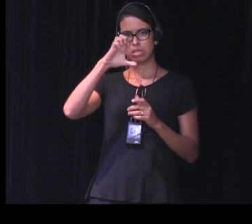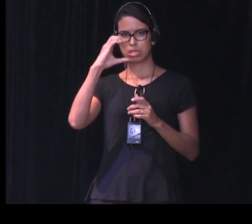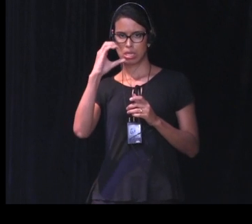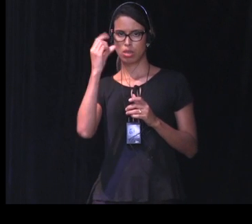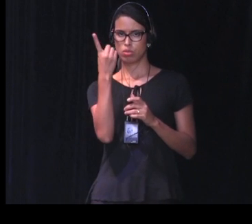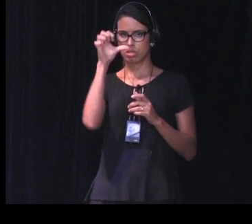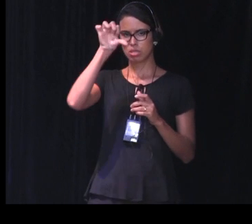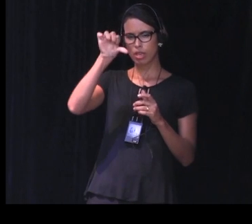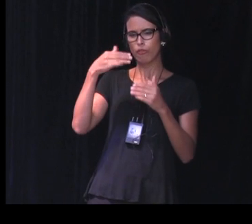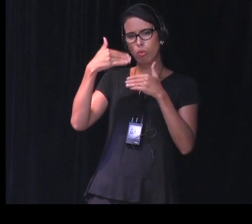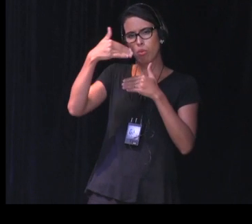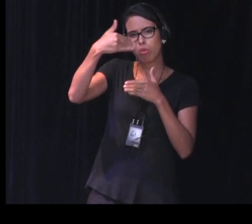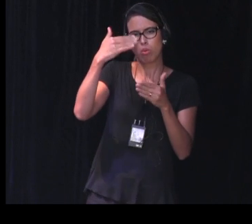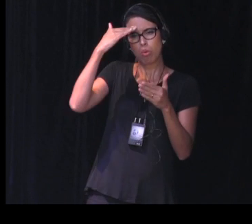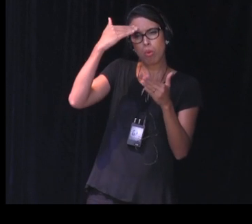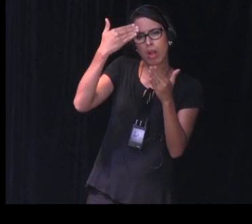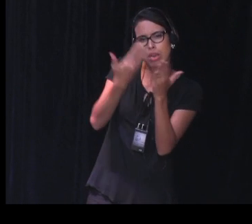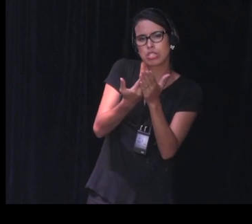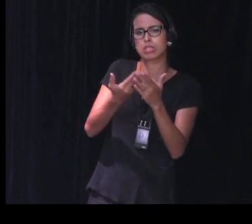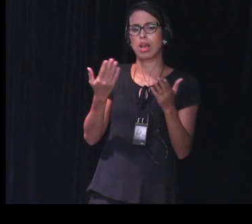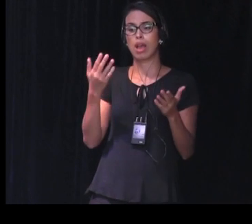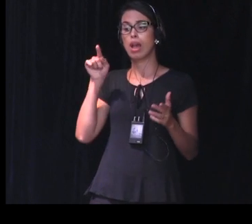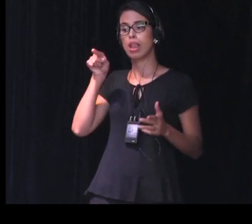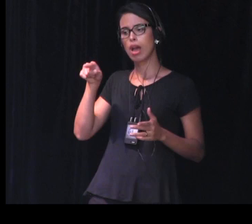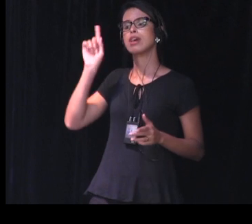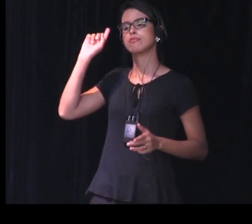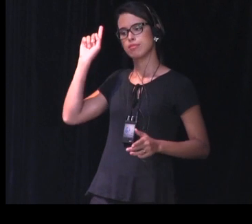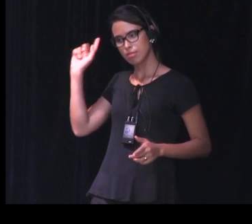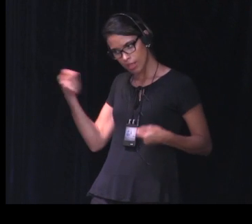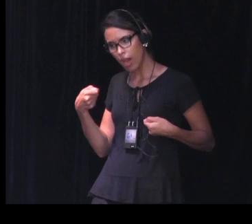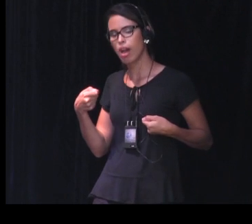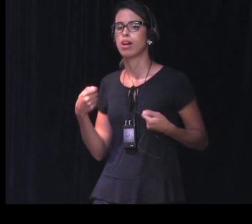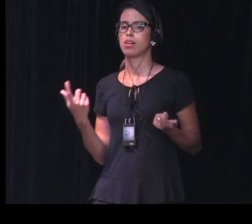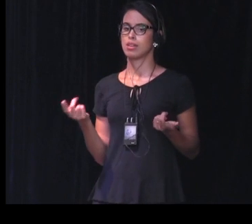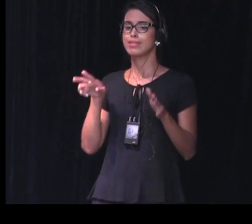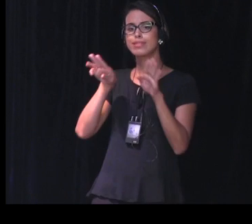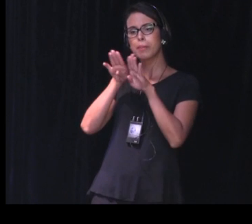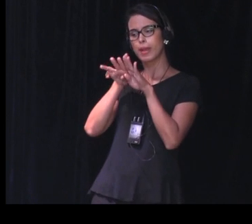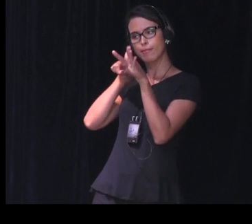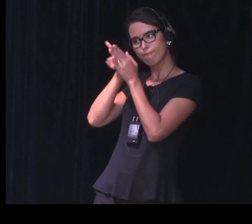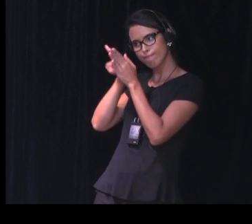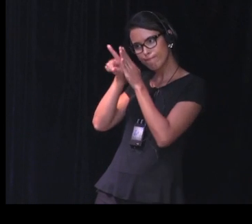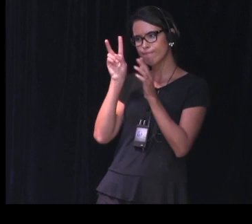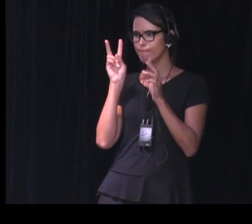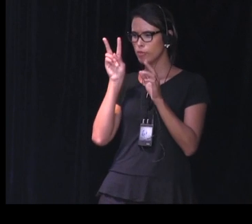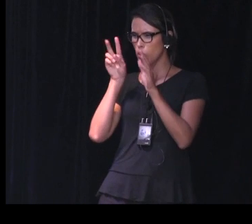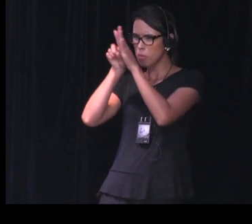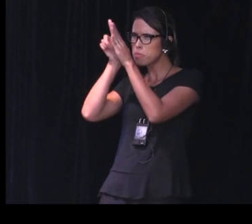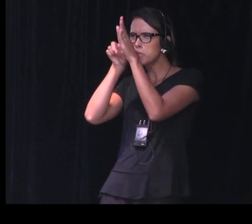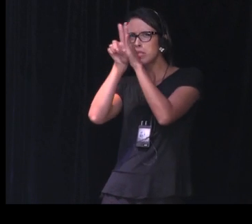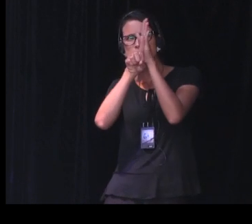um século XIX que começa a acreditar não apenas na razão, sino também na